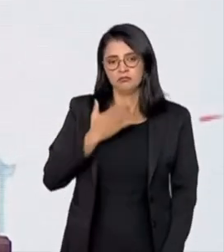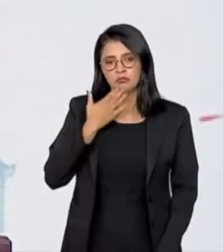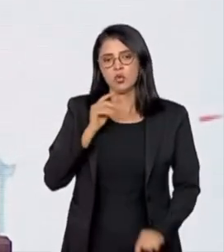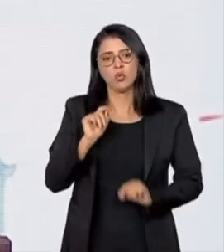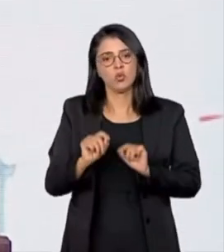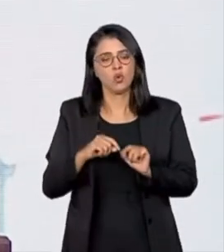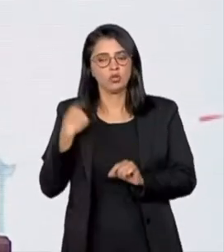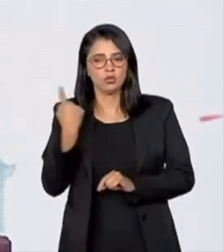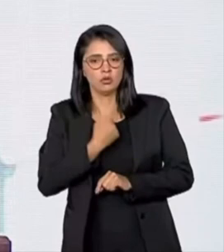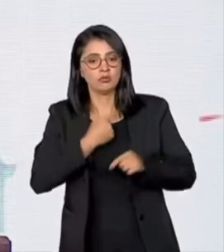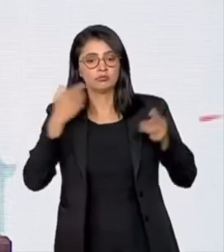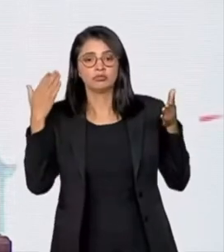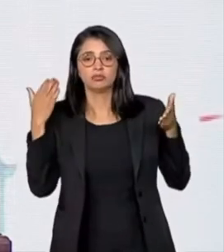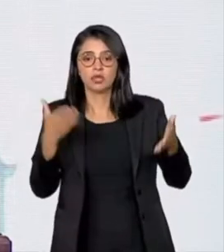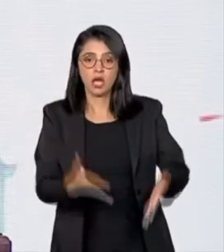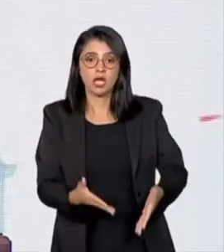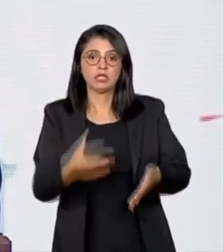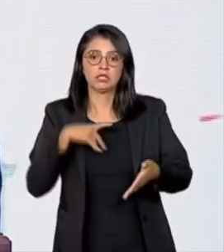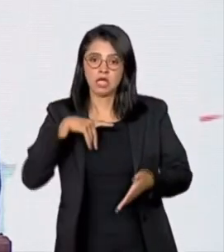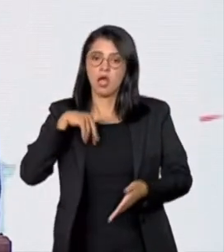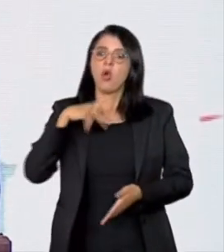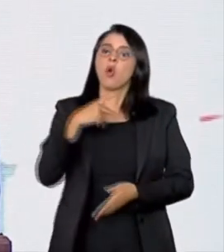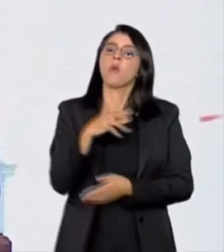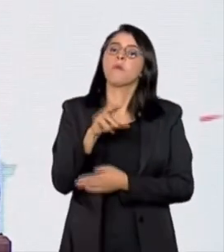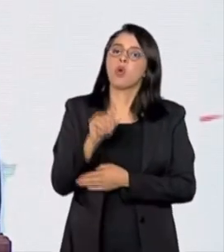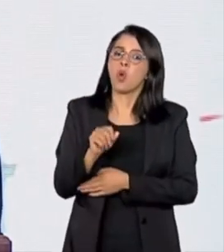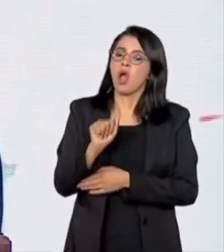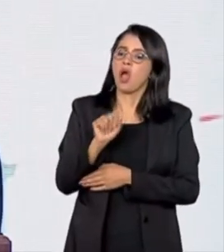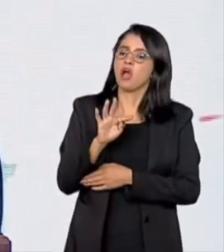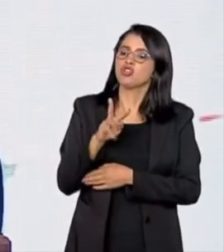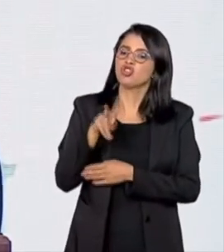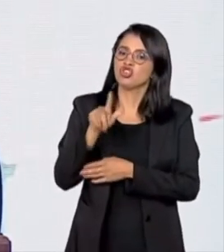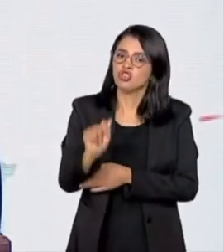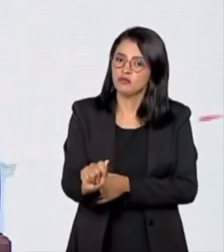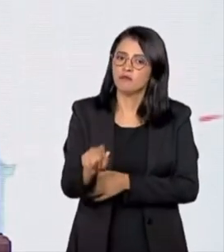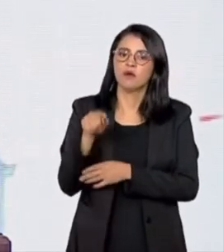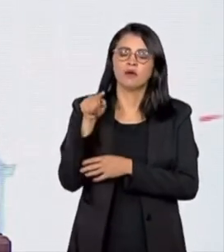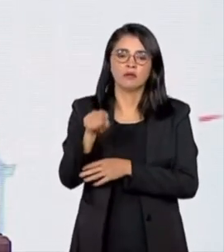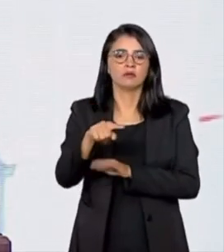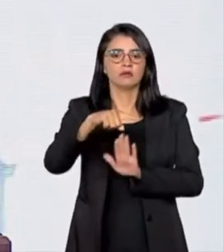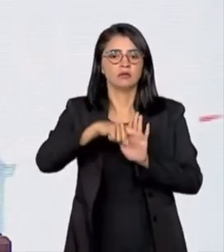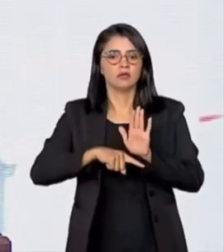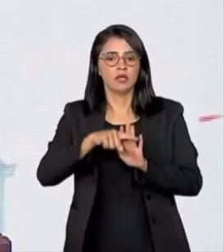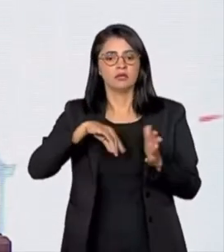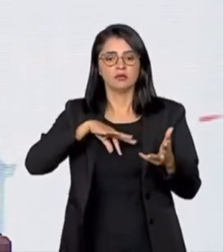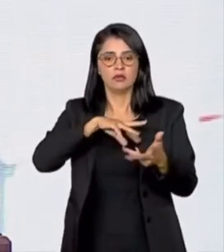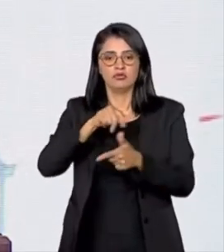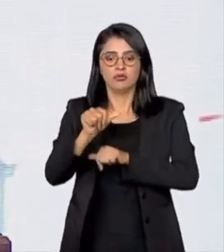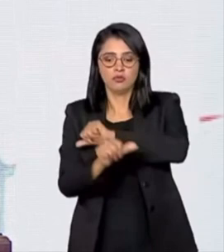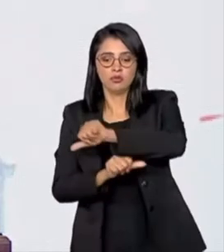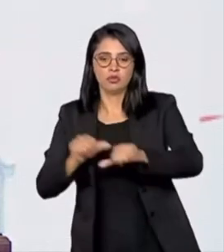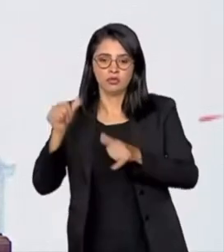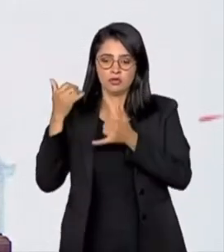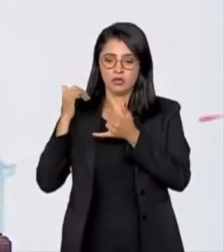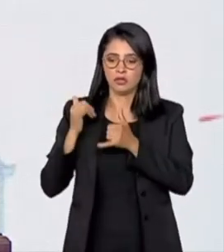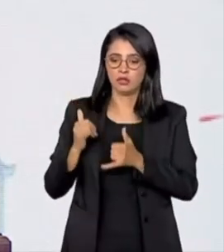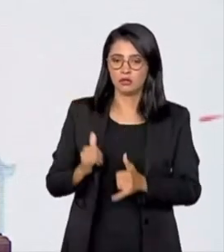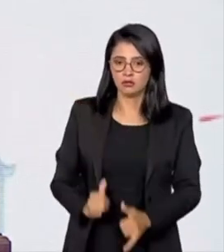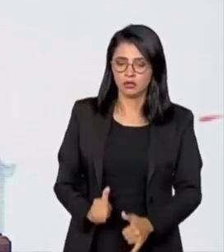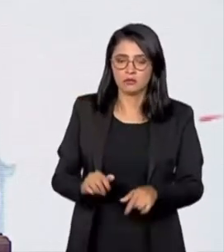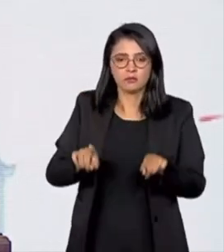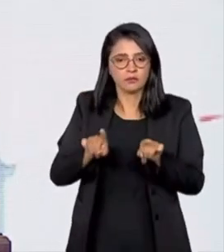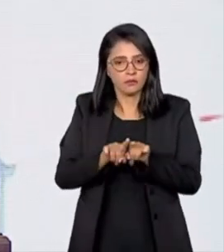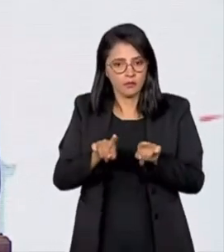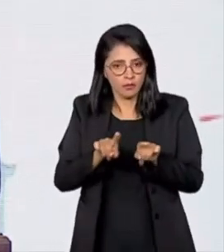viabilizando nossa participação proativa na agenda internacional de transição energética. E